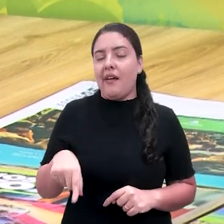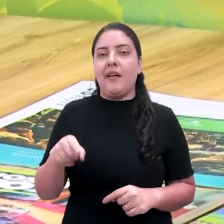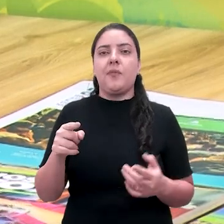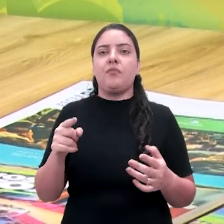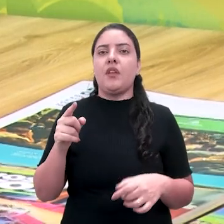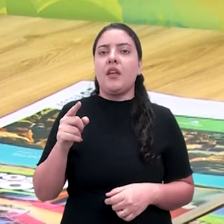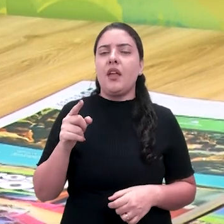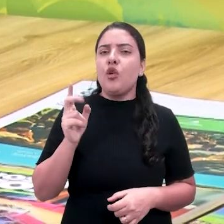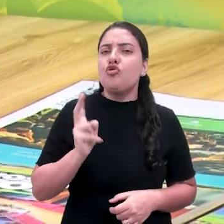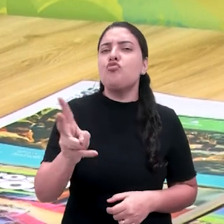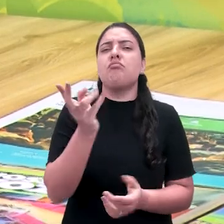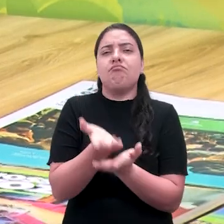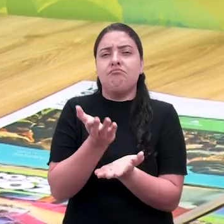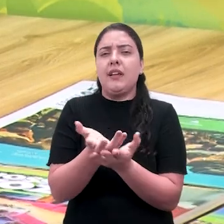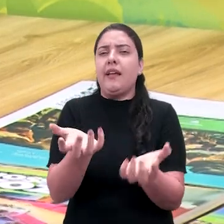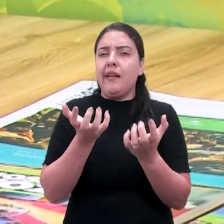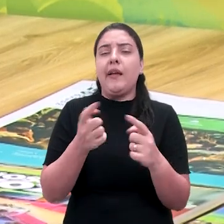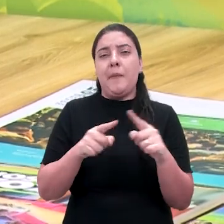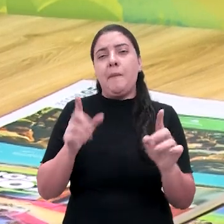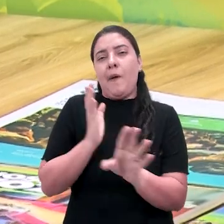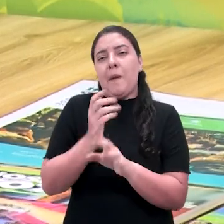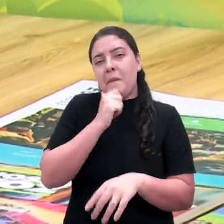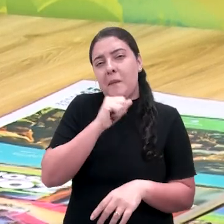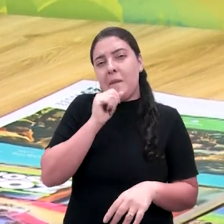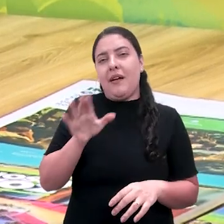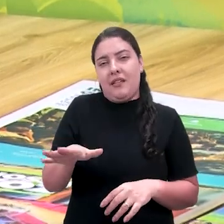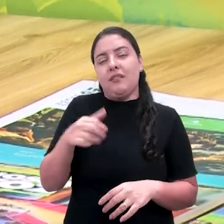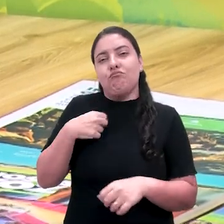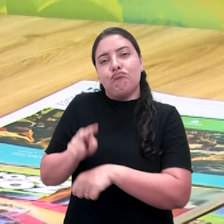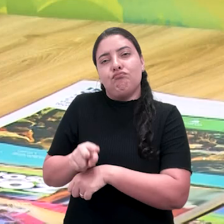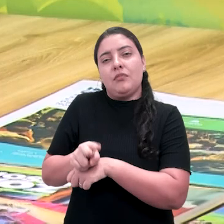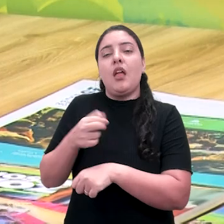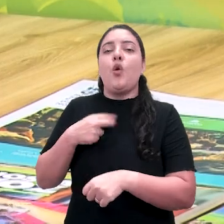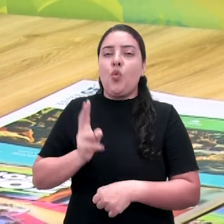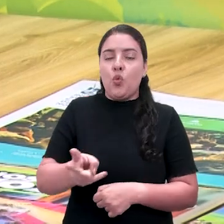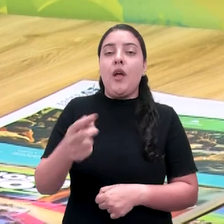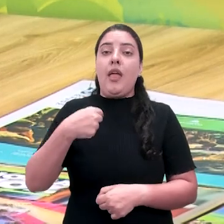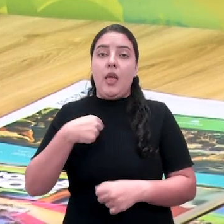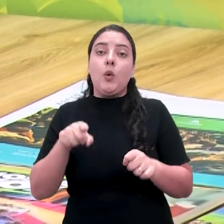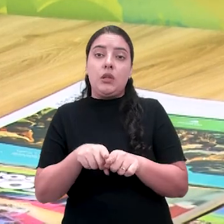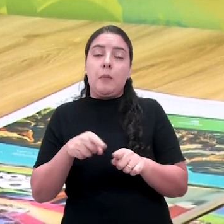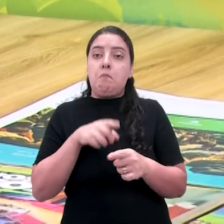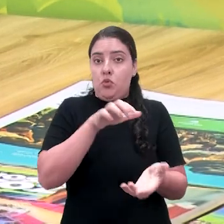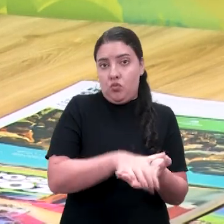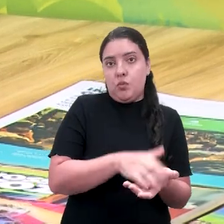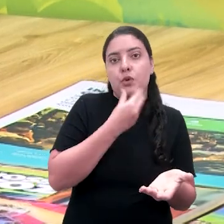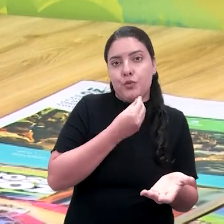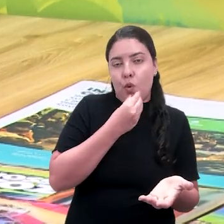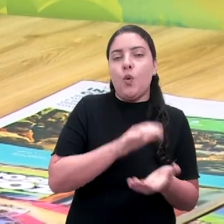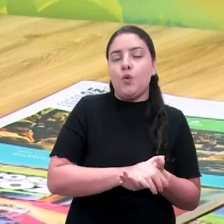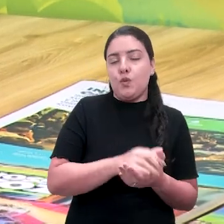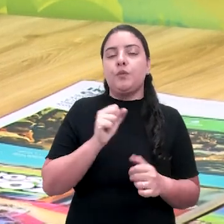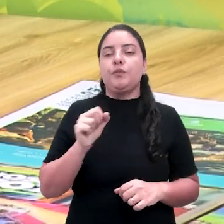não continuar os estudos, apesar da maternidade. Então, a gente optou por continuar, tanto eu como o meu esposo,